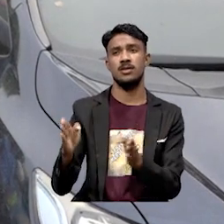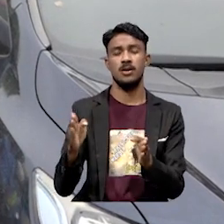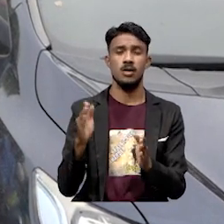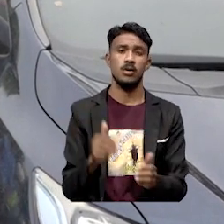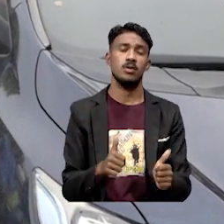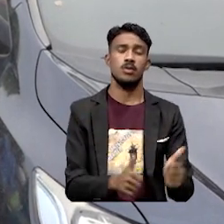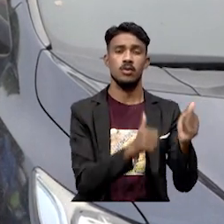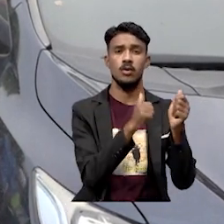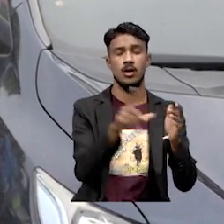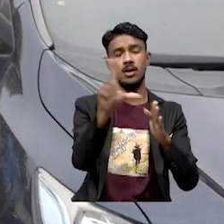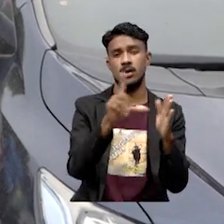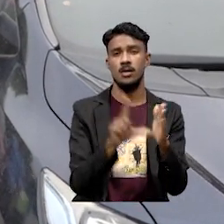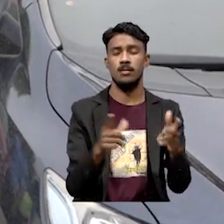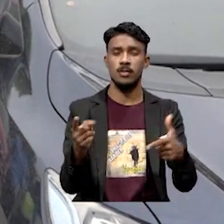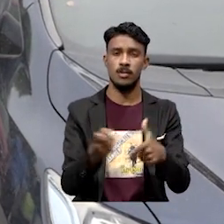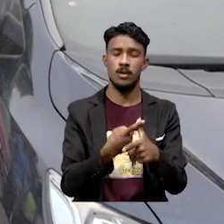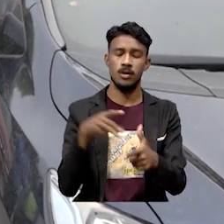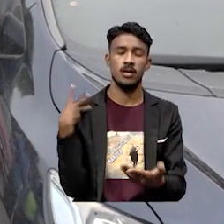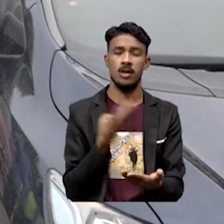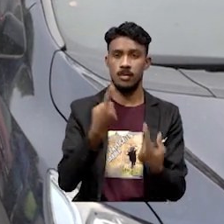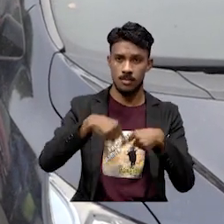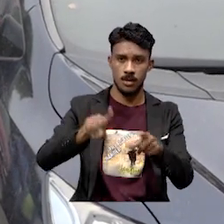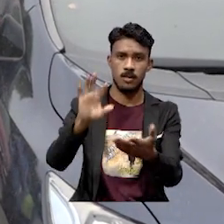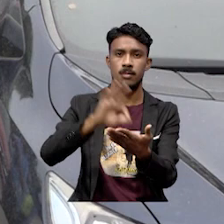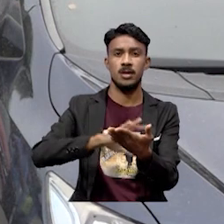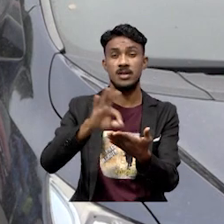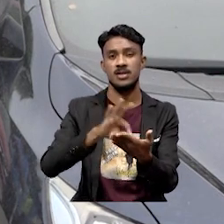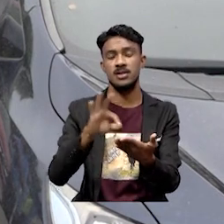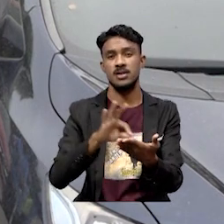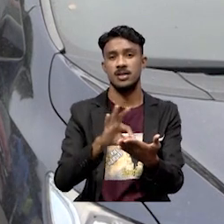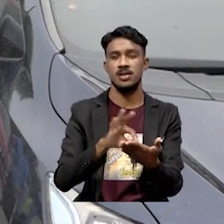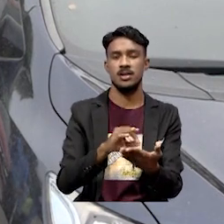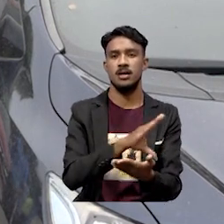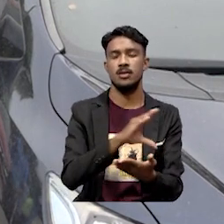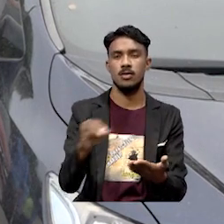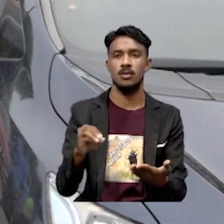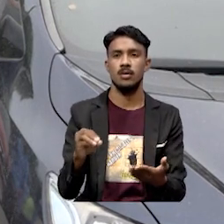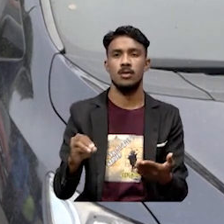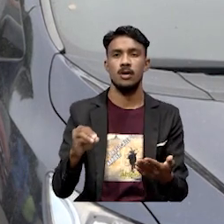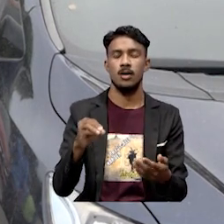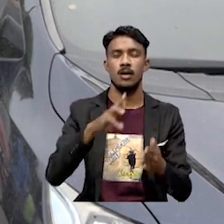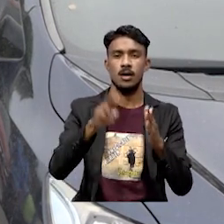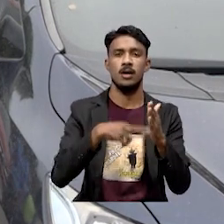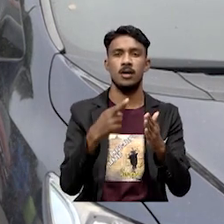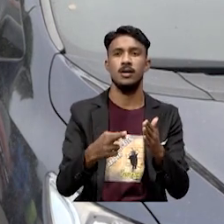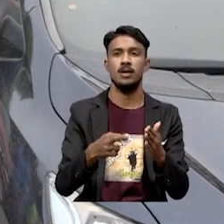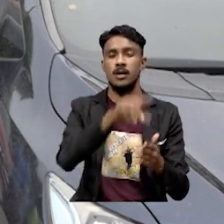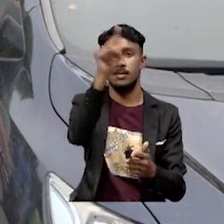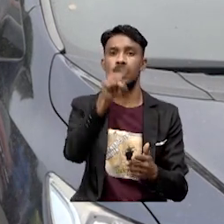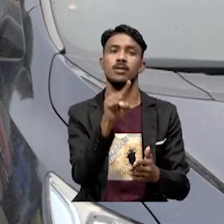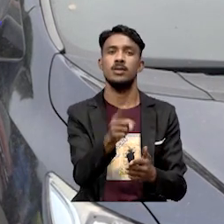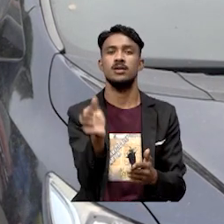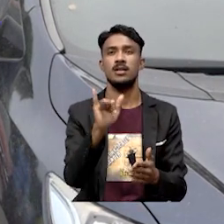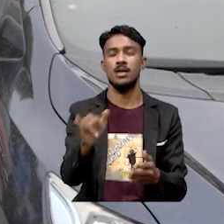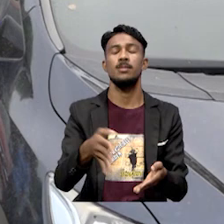prosedural primeru itaba prensi lai prensi skrita skrita tu orientasau ga o pergunta sirane be maka usu